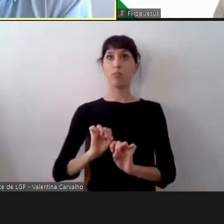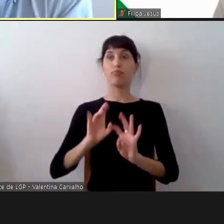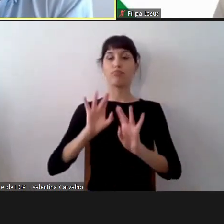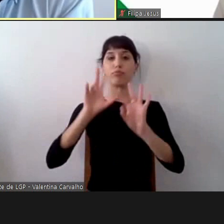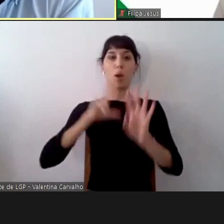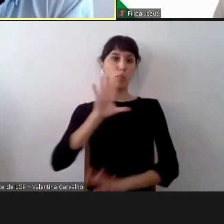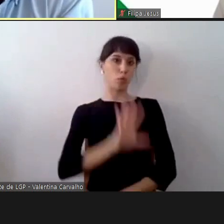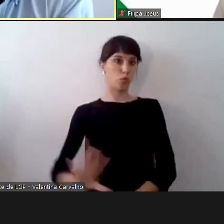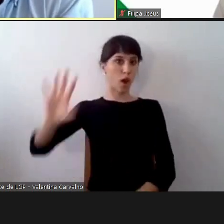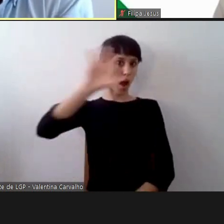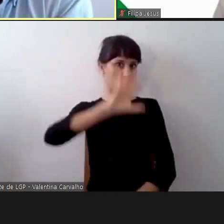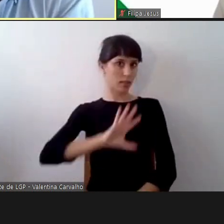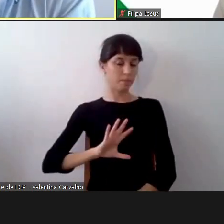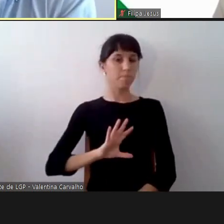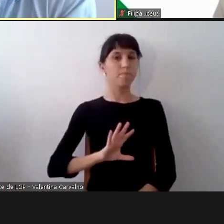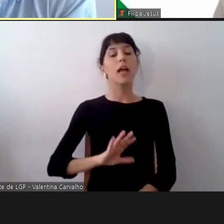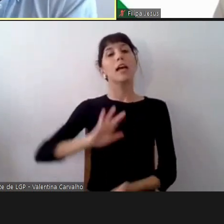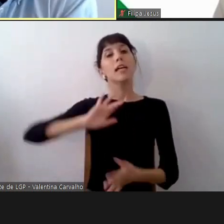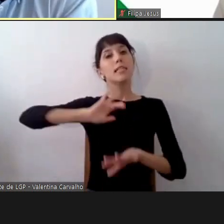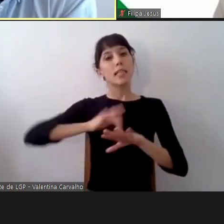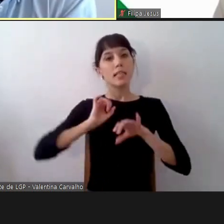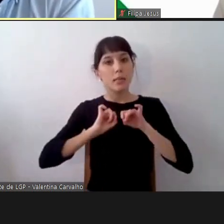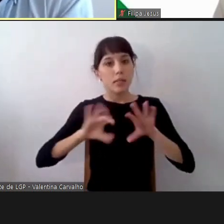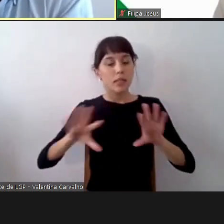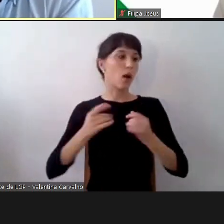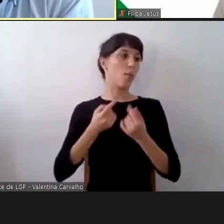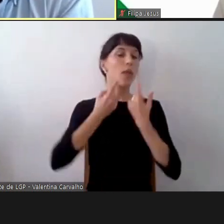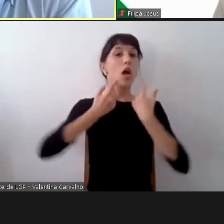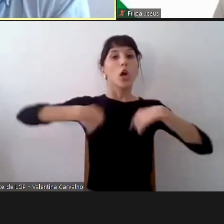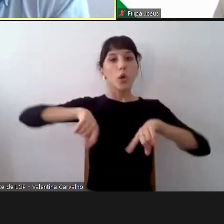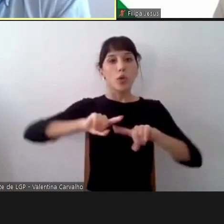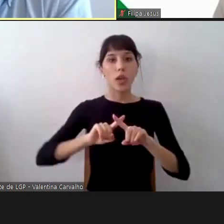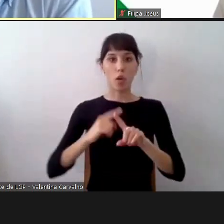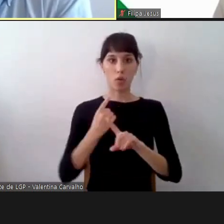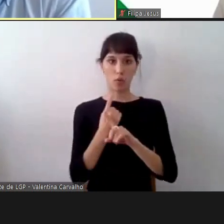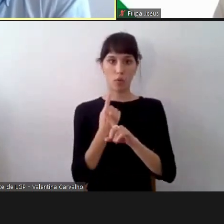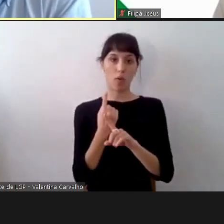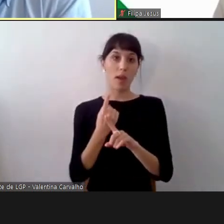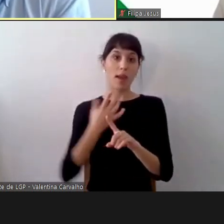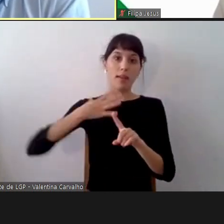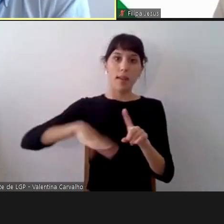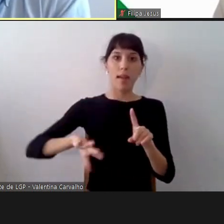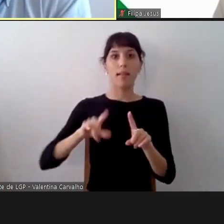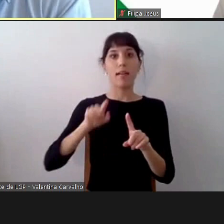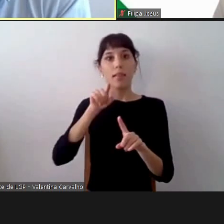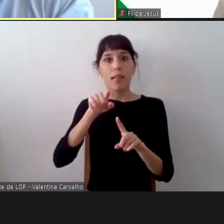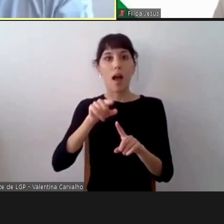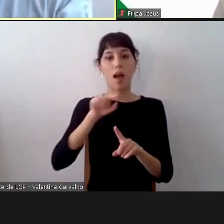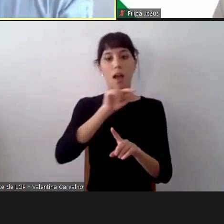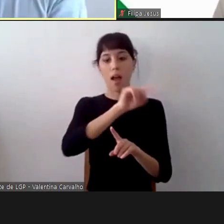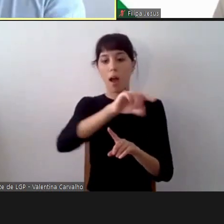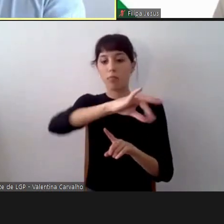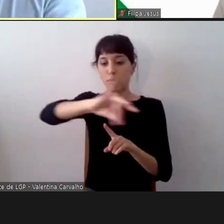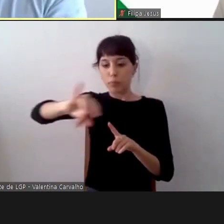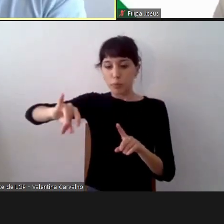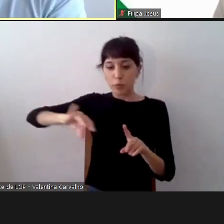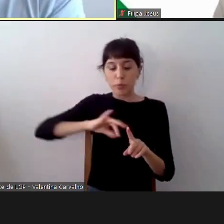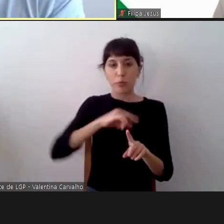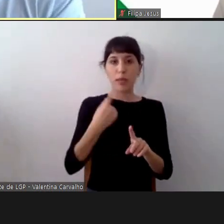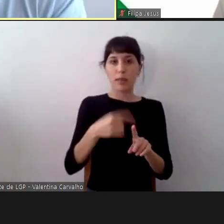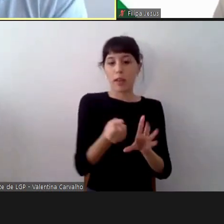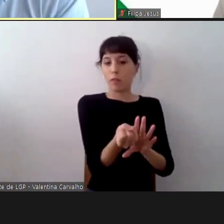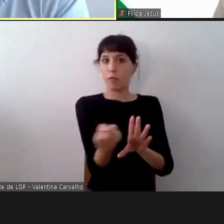a sensibilização dos executivos, as reuniões que nós procuramos fazer dentro das comunidades intermunicipais que agregam um conjunto